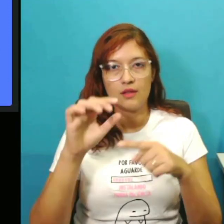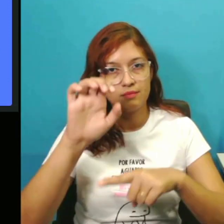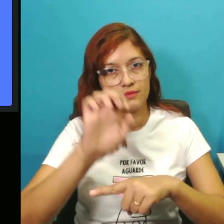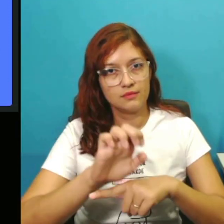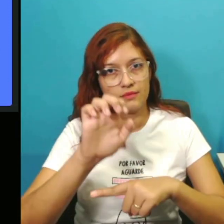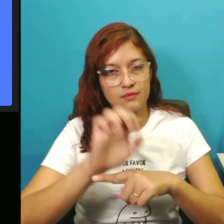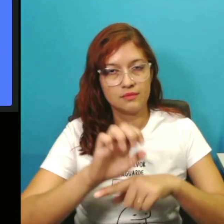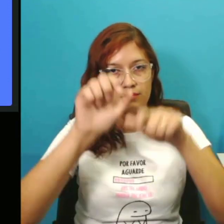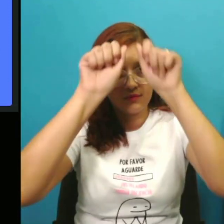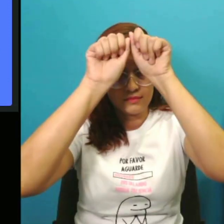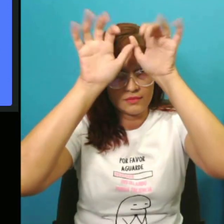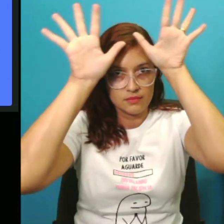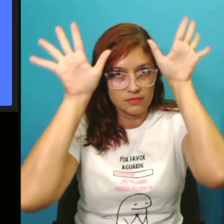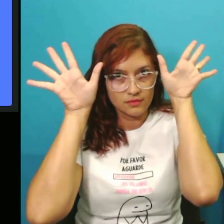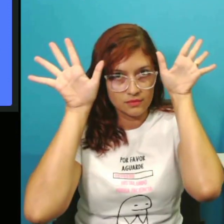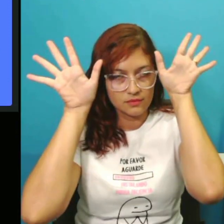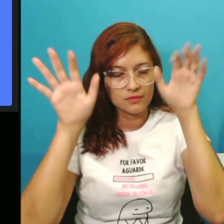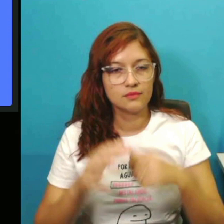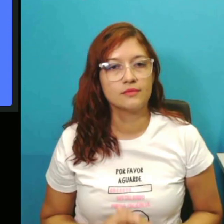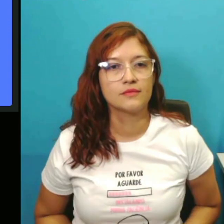Eles são do estado do Acre.